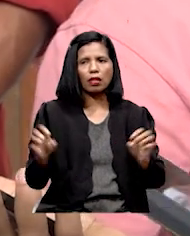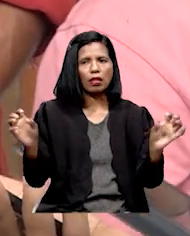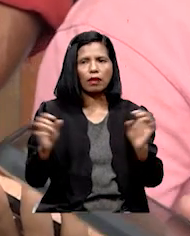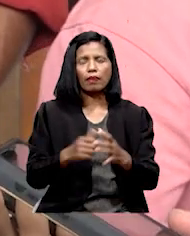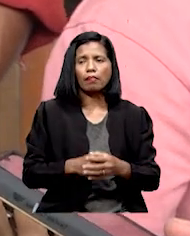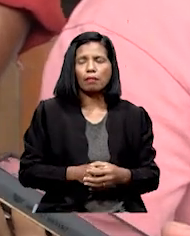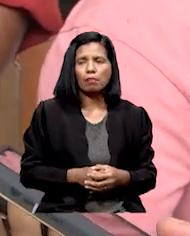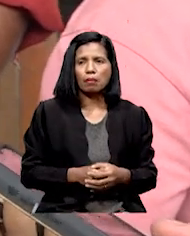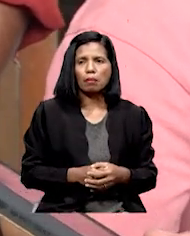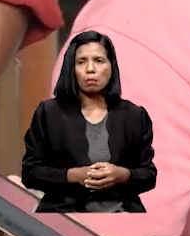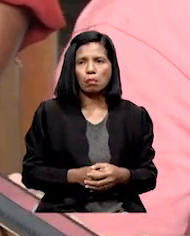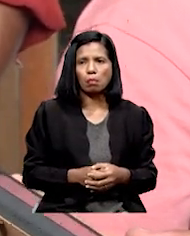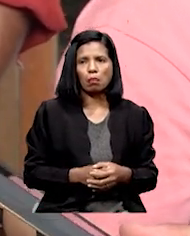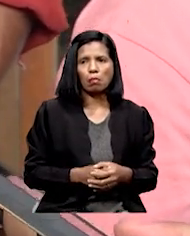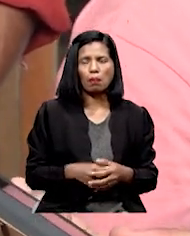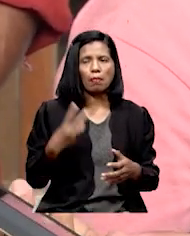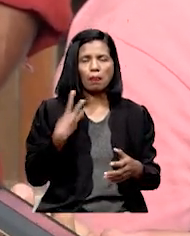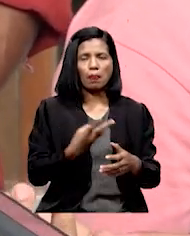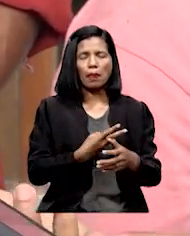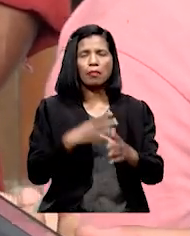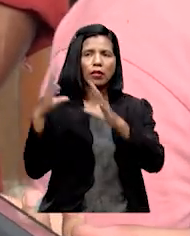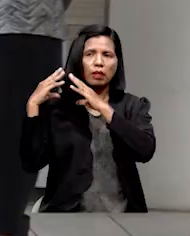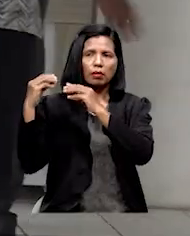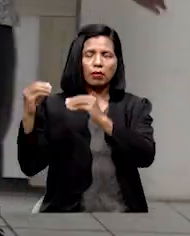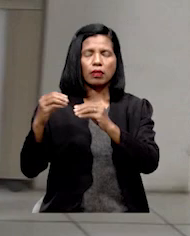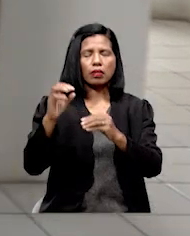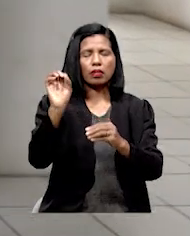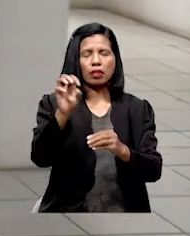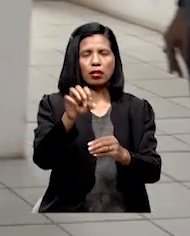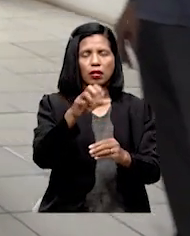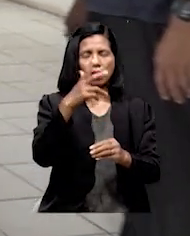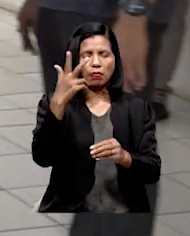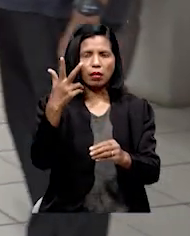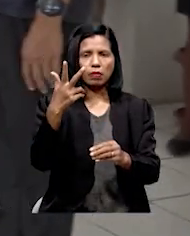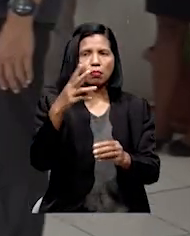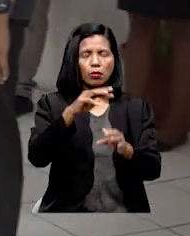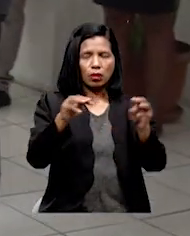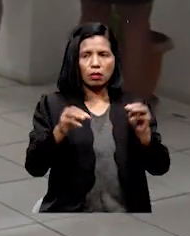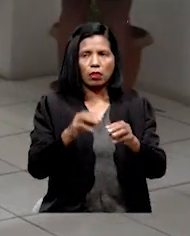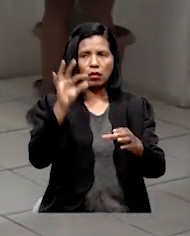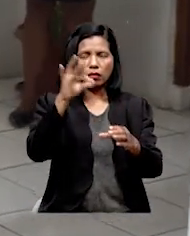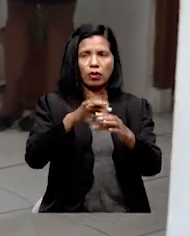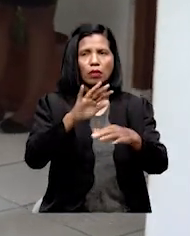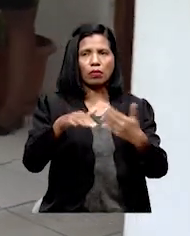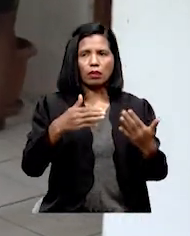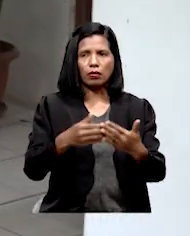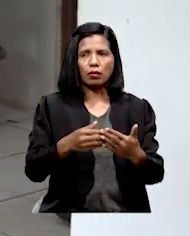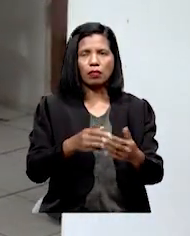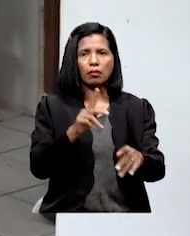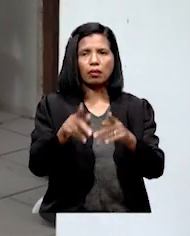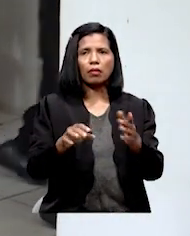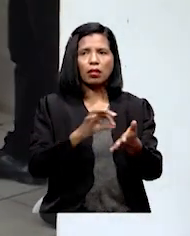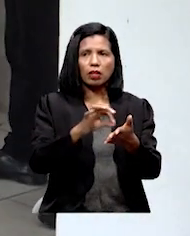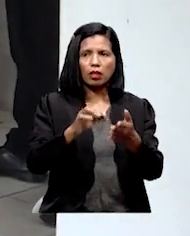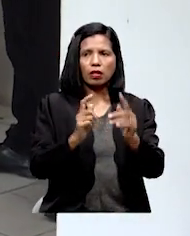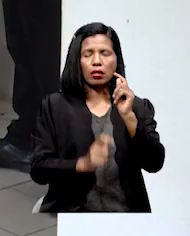ane se ami ami ne esperansa ne treji munisipu ne tem que botar de dau ne candidato ne berregistro ona ia tribunal